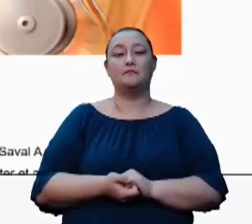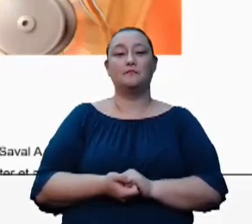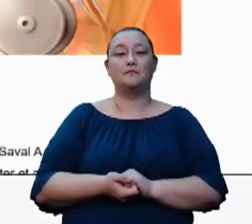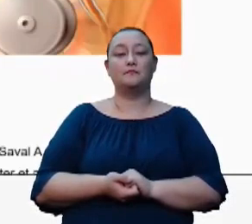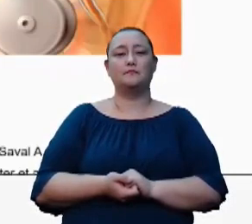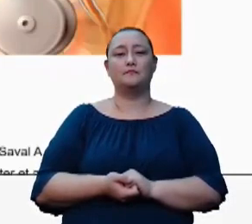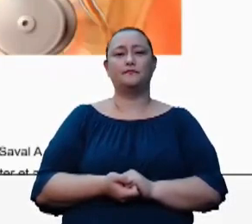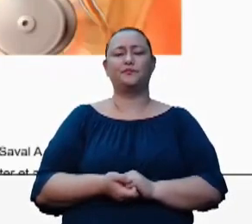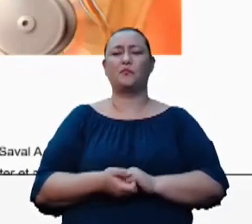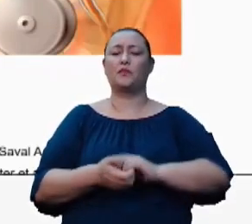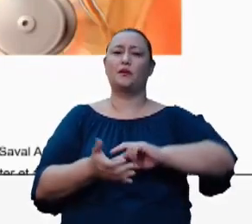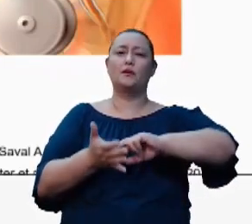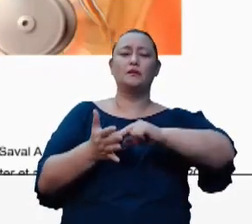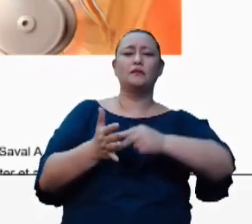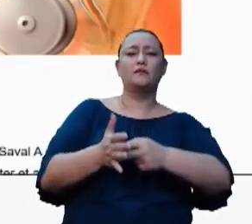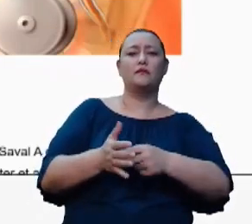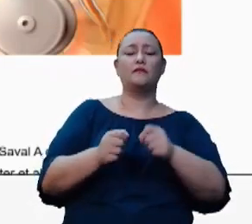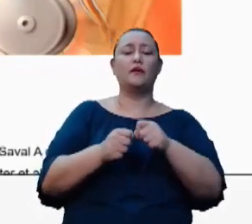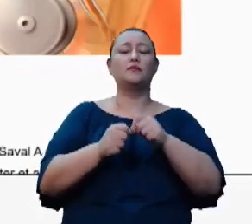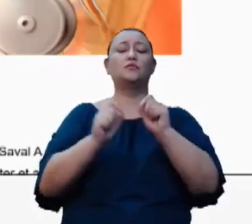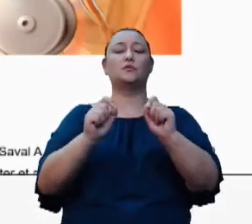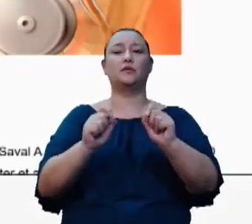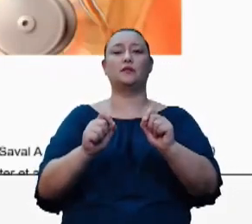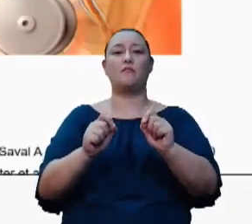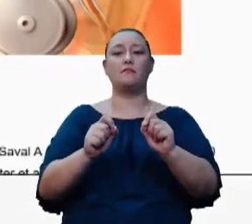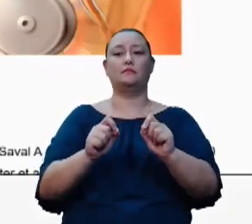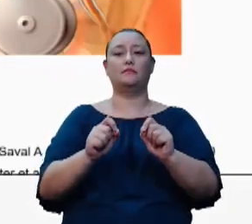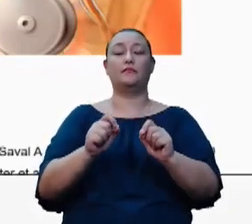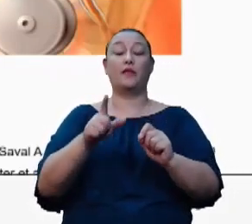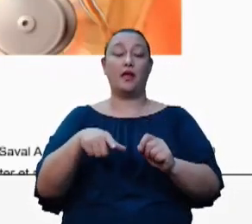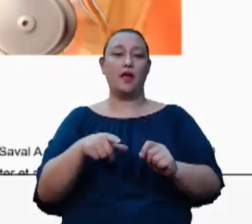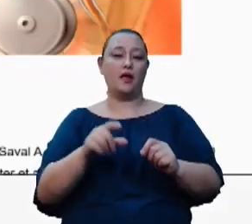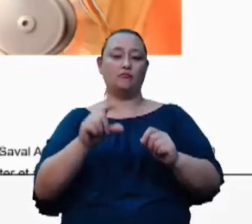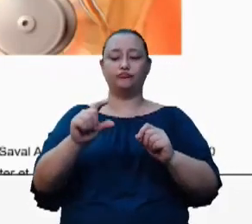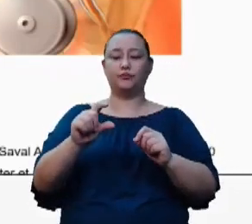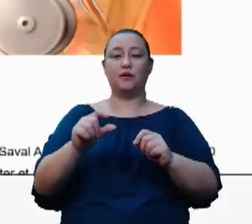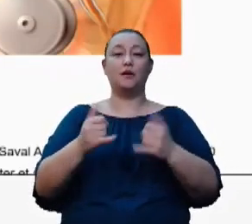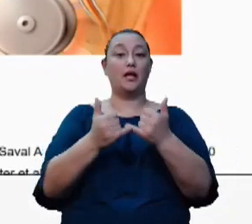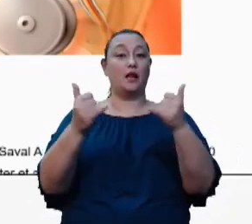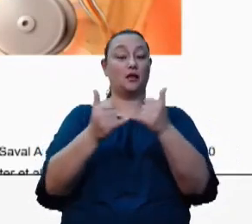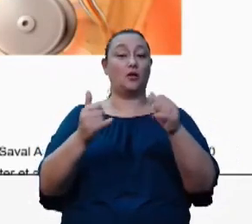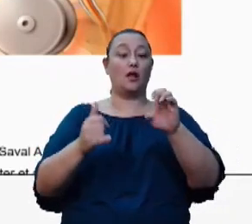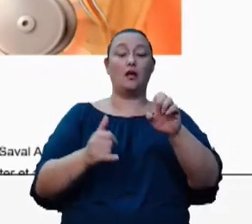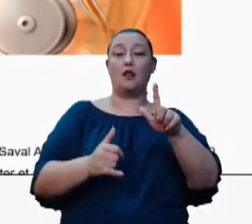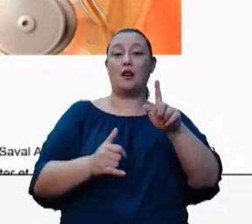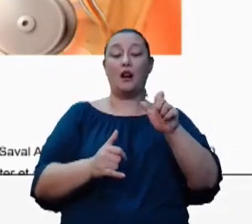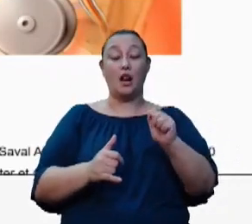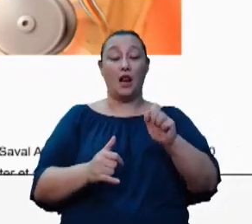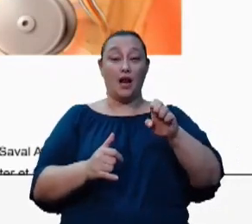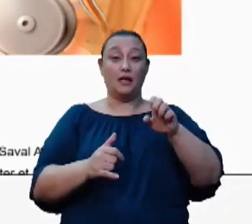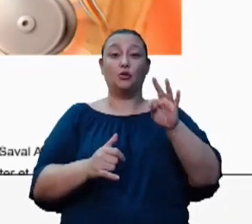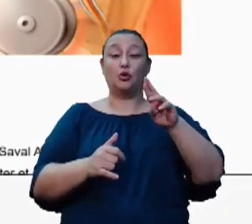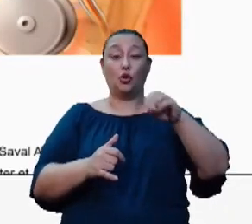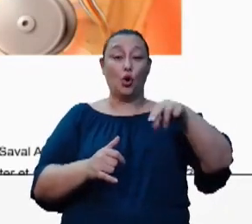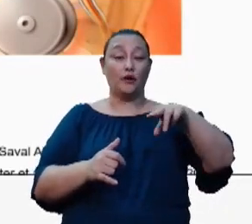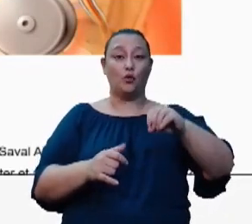O que é uma bomba intratecal de baclofeno? Esse é um dispositivo eletrônico programável de